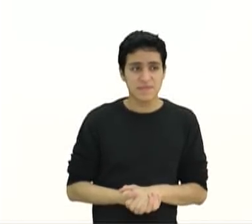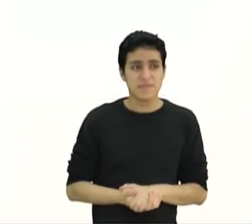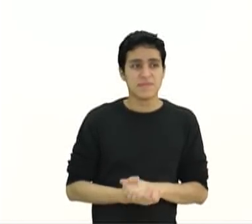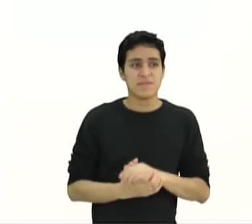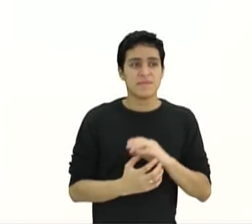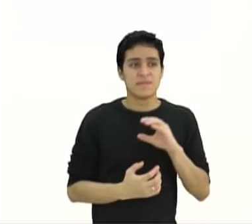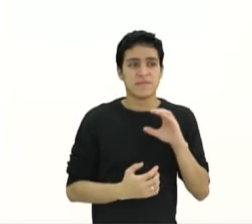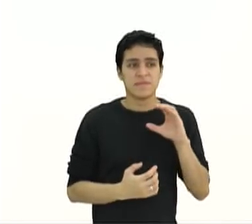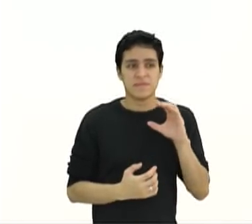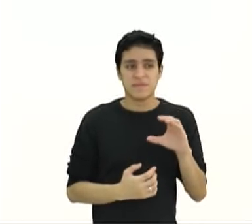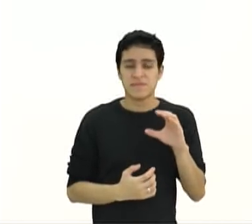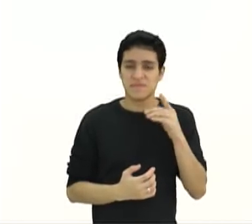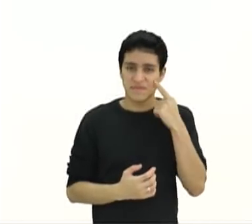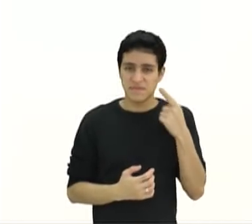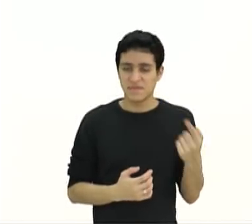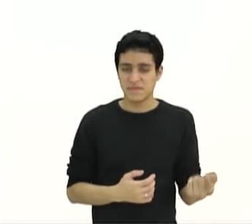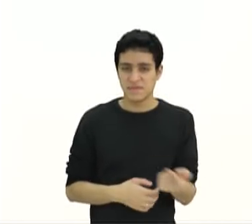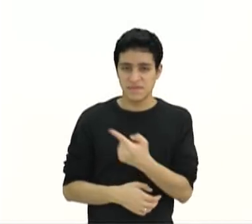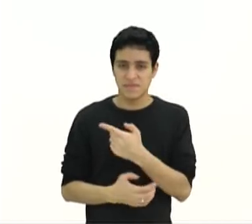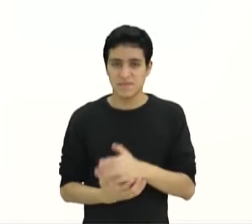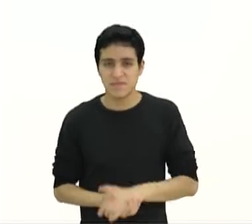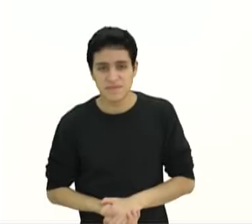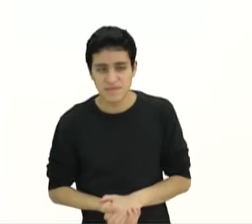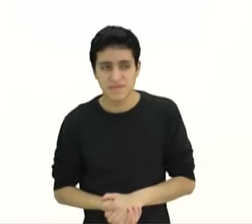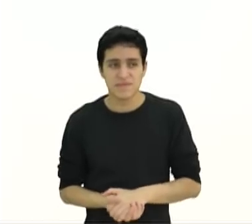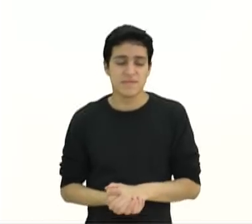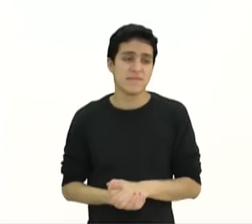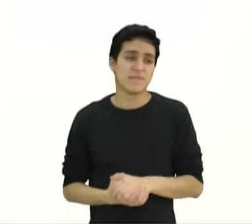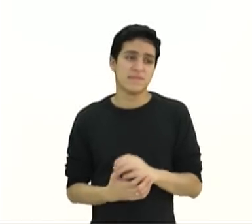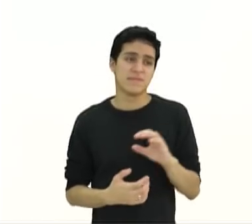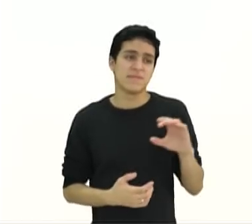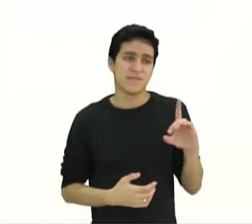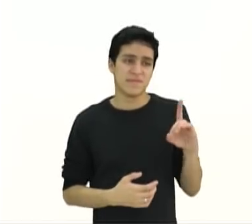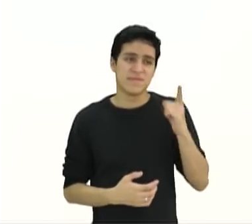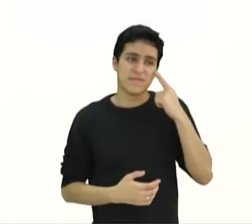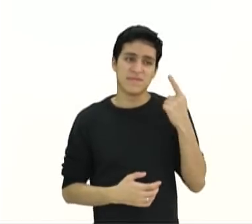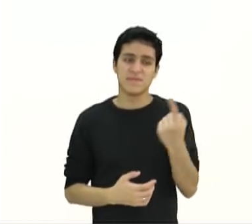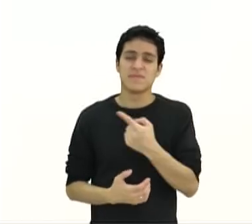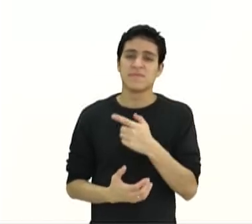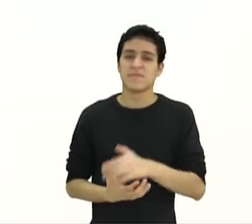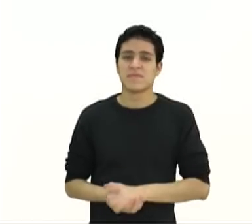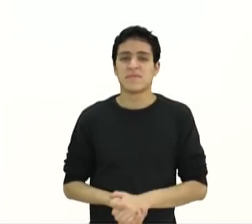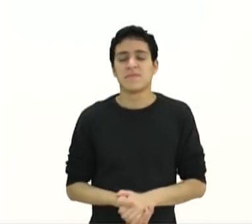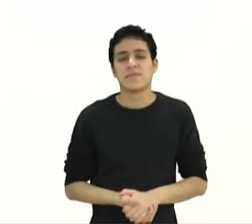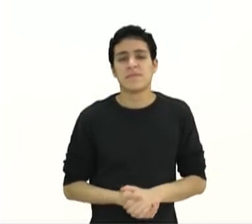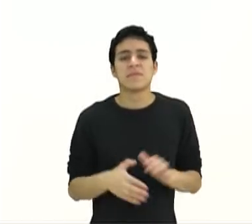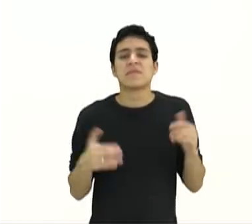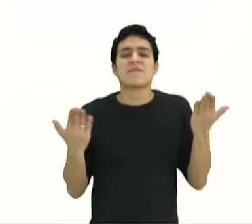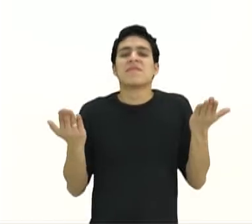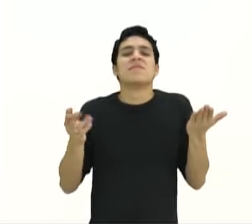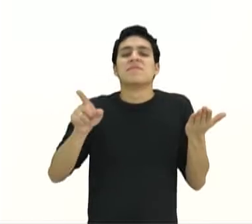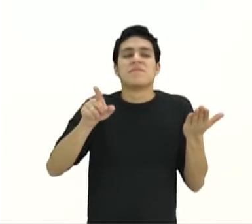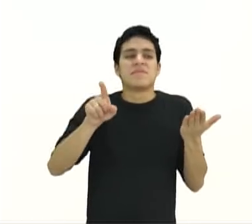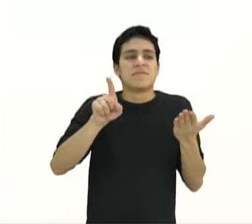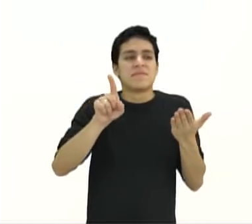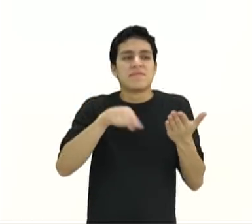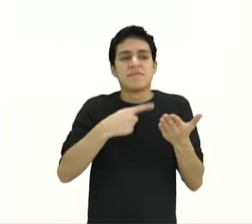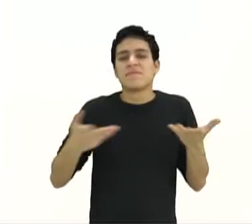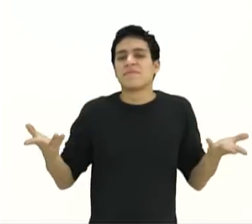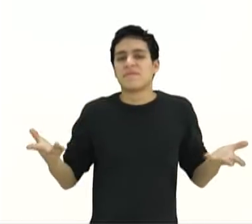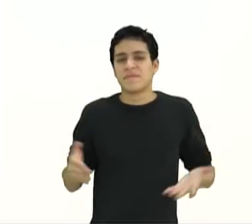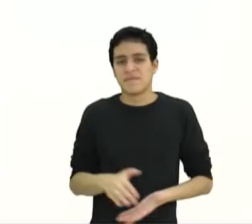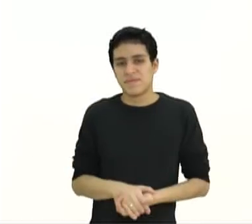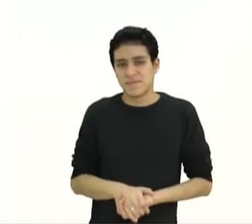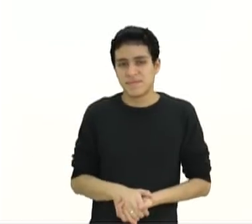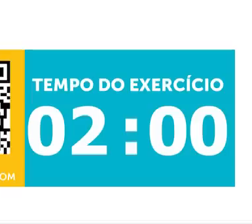Combridge. Letra C, Henry George Little. Letra D, Lewis Carroll. Qual a alternativa? Quem é o autor?